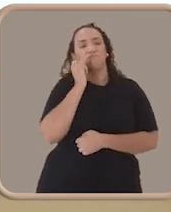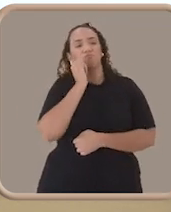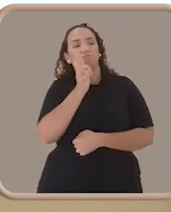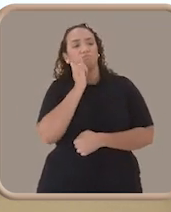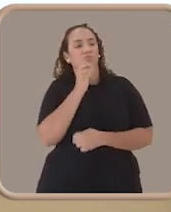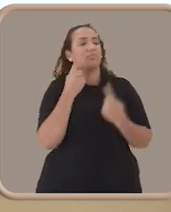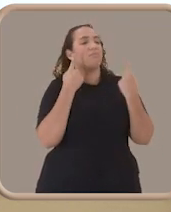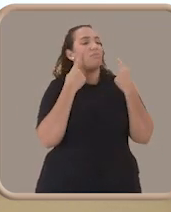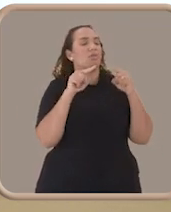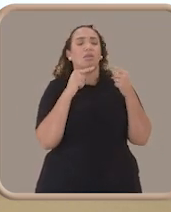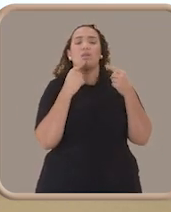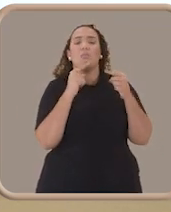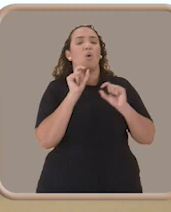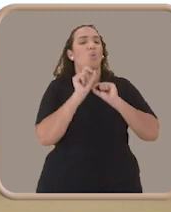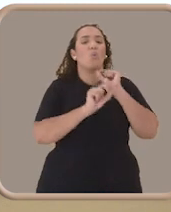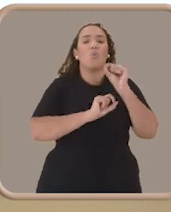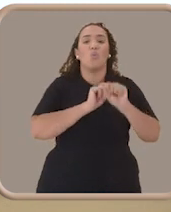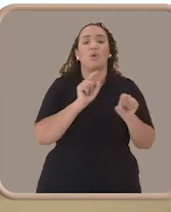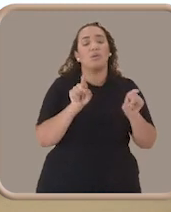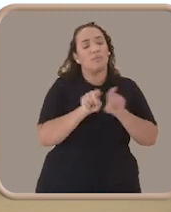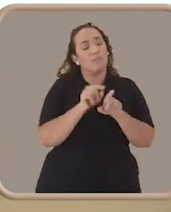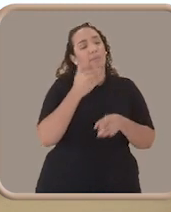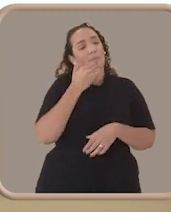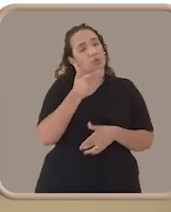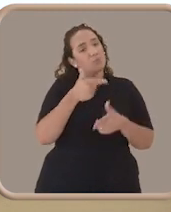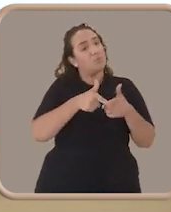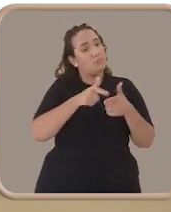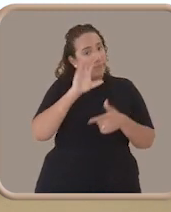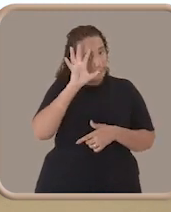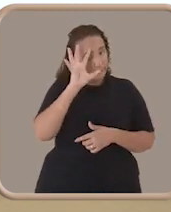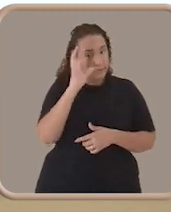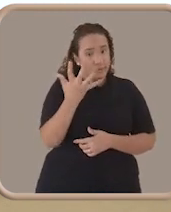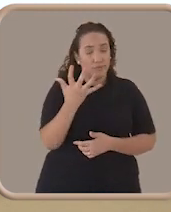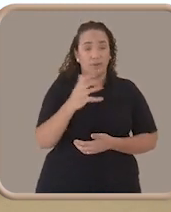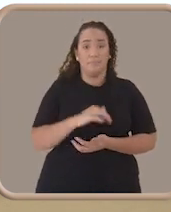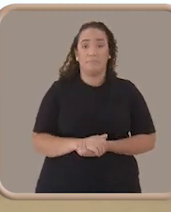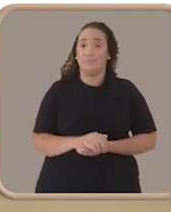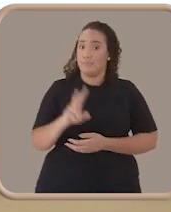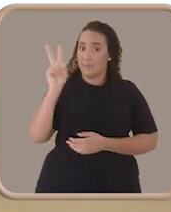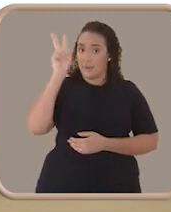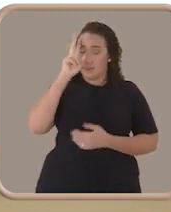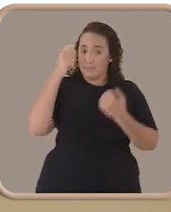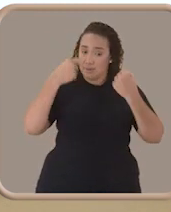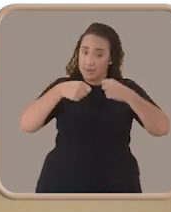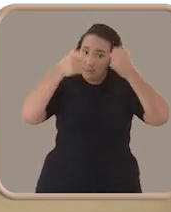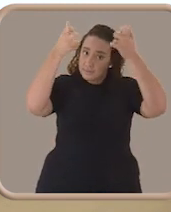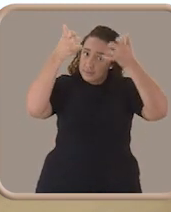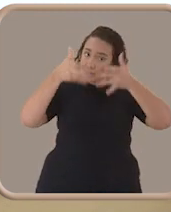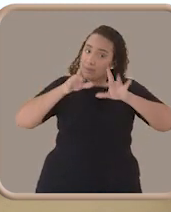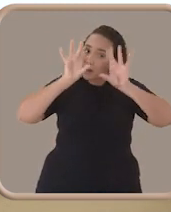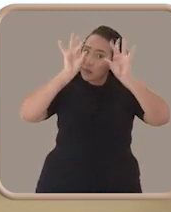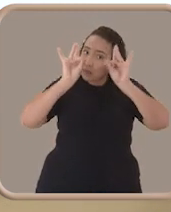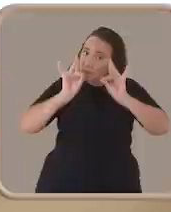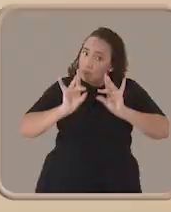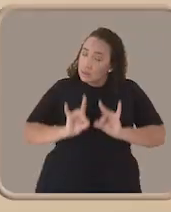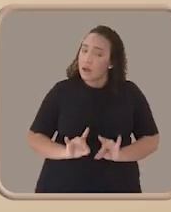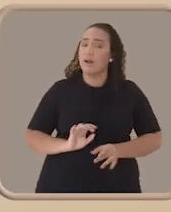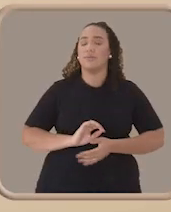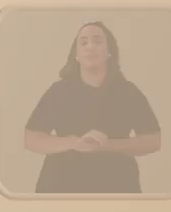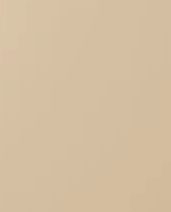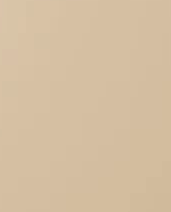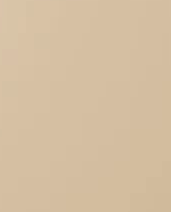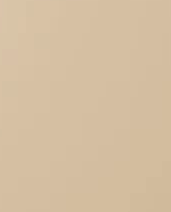é a sua reclamação e de pedir que ela seja resolvida. Lembre-se de explicar bem o que está acontecendo, tá bom?